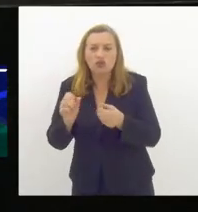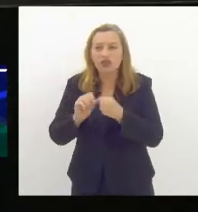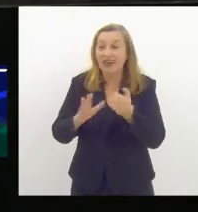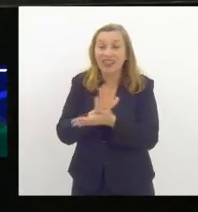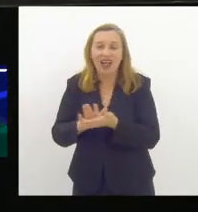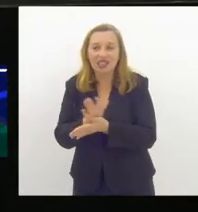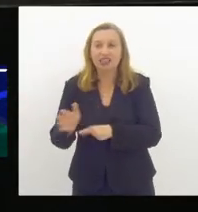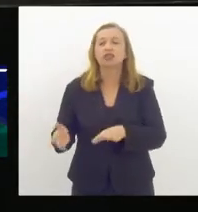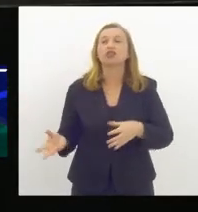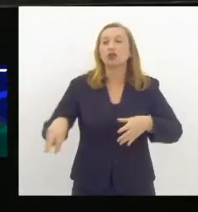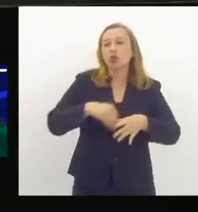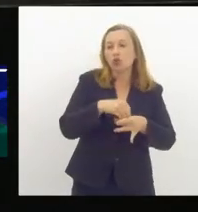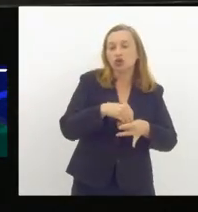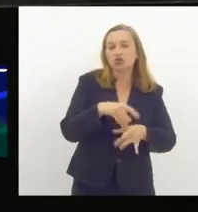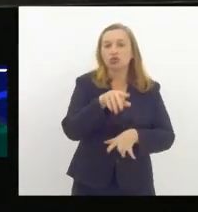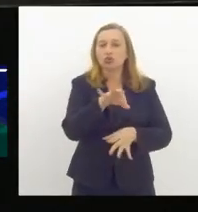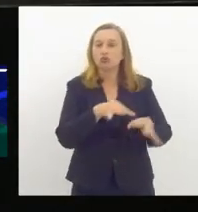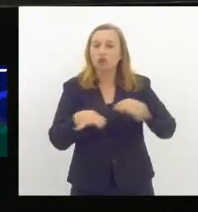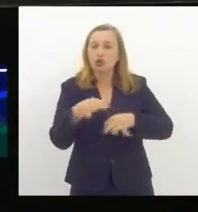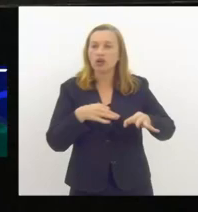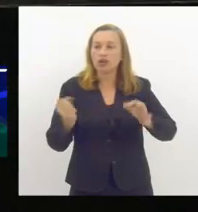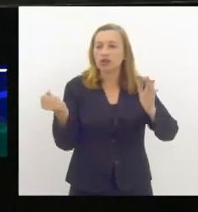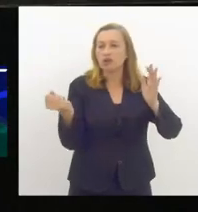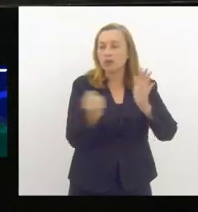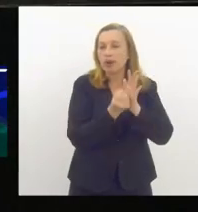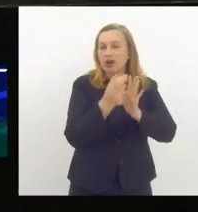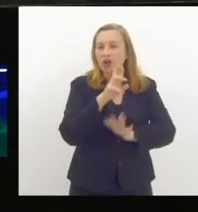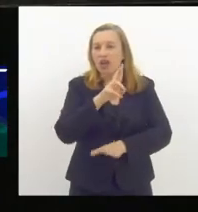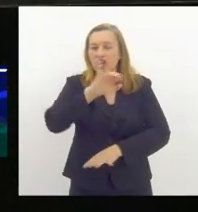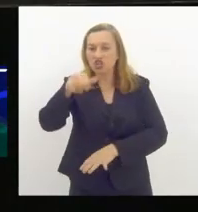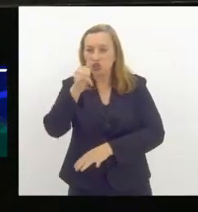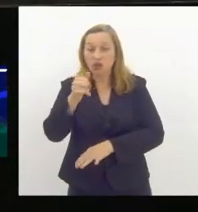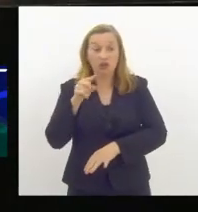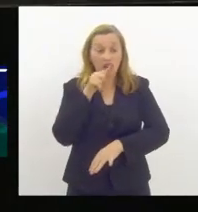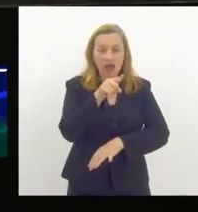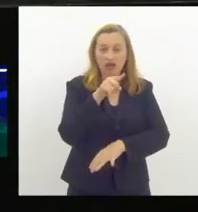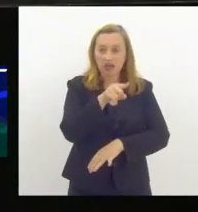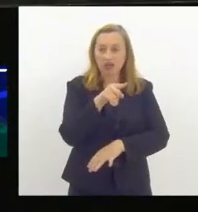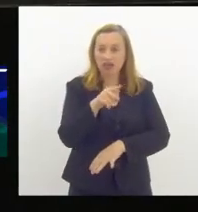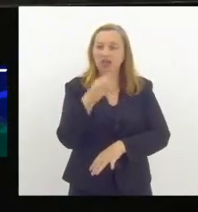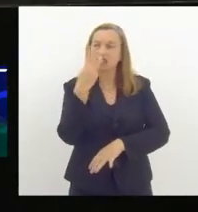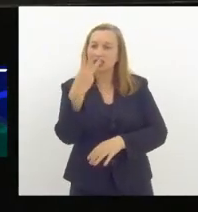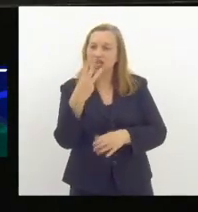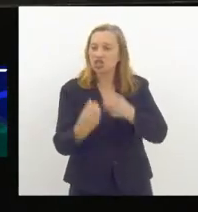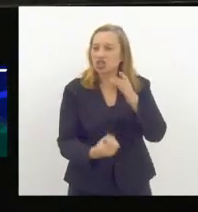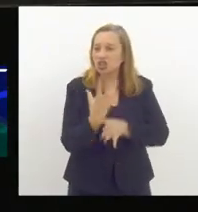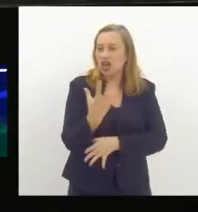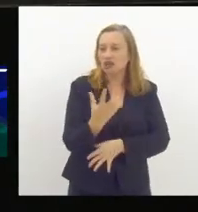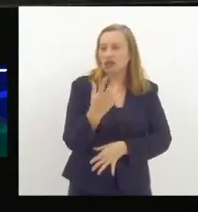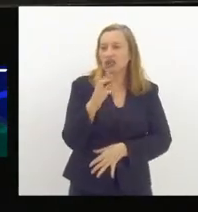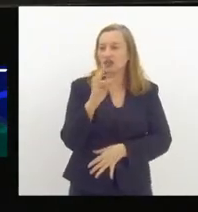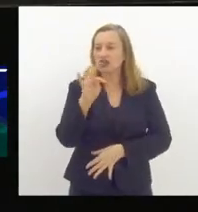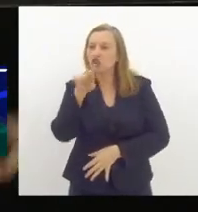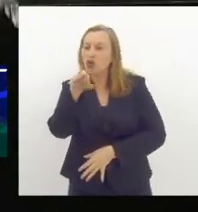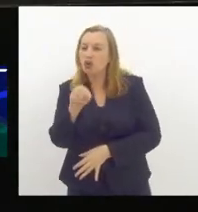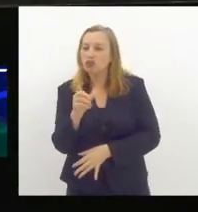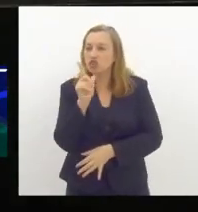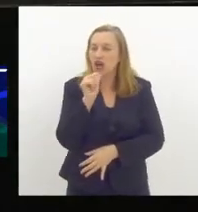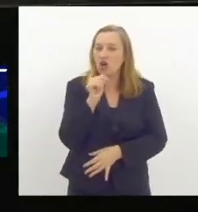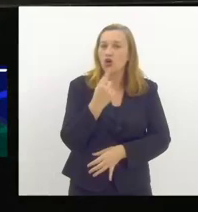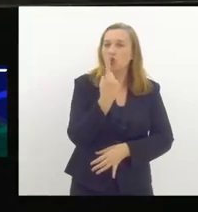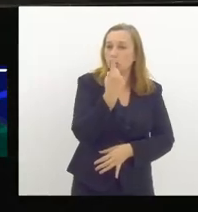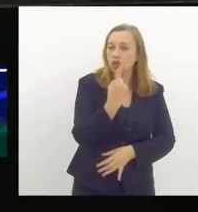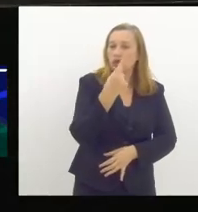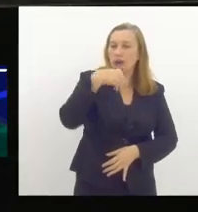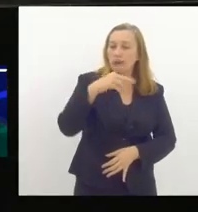incluído no programa através do pacto RJ lá atrás que tem que ser construído três vezes lavatório na zona oeste o no Magarça